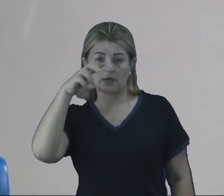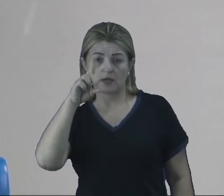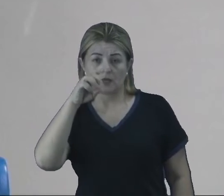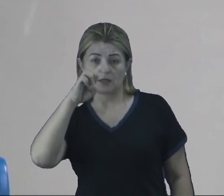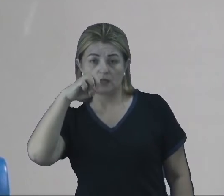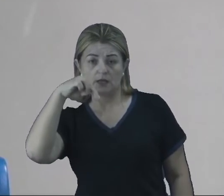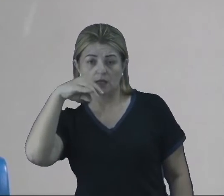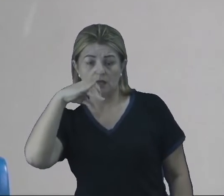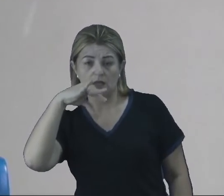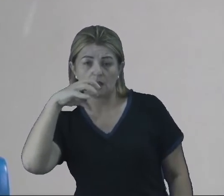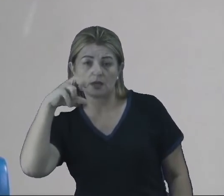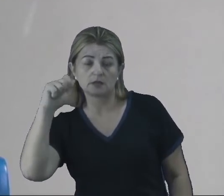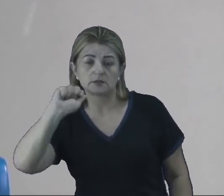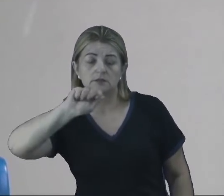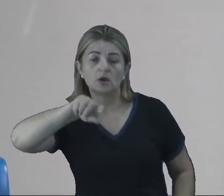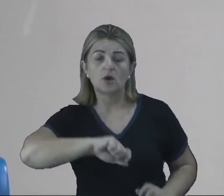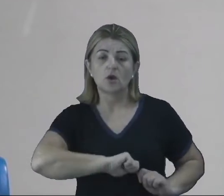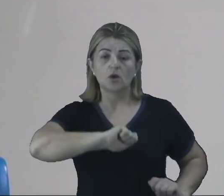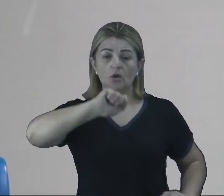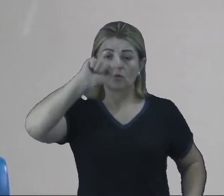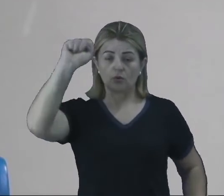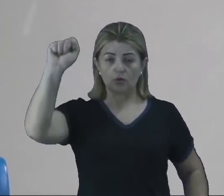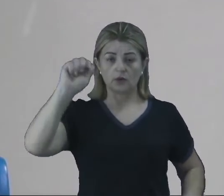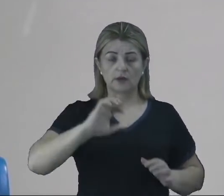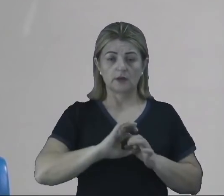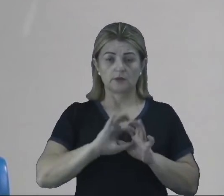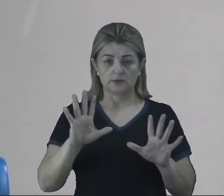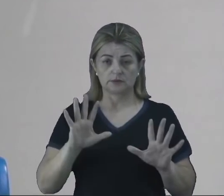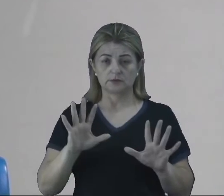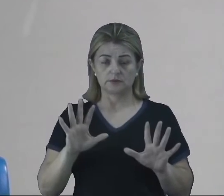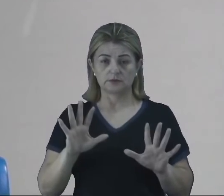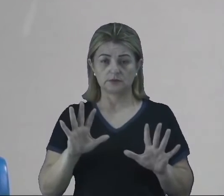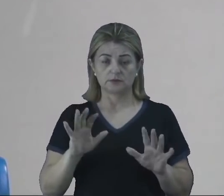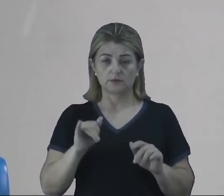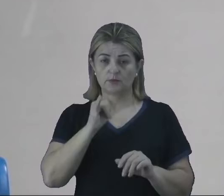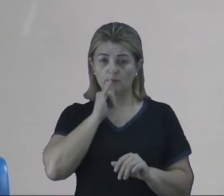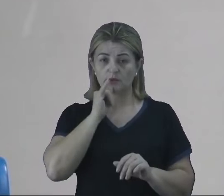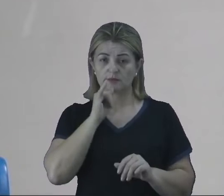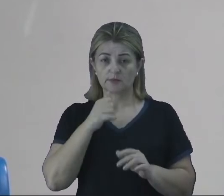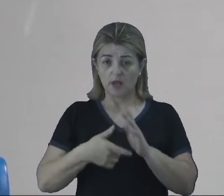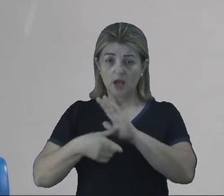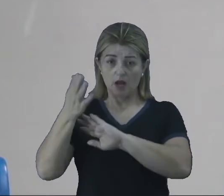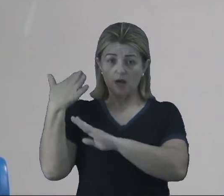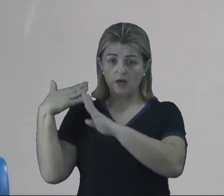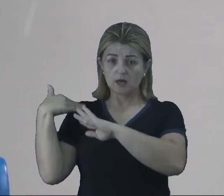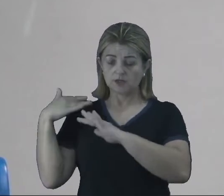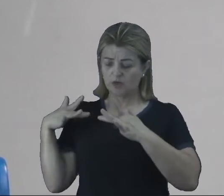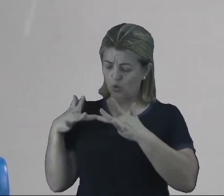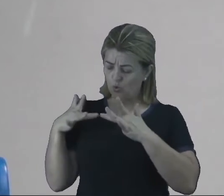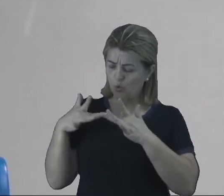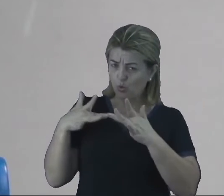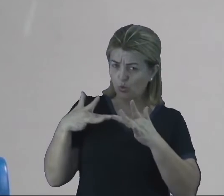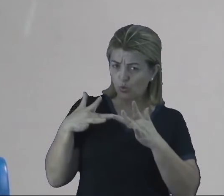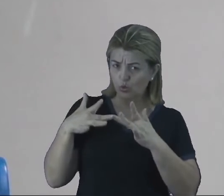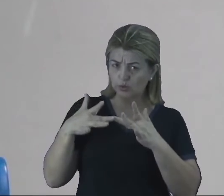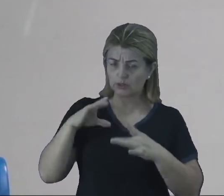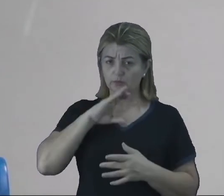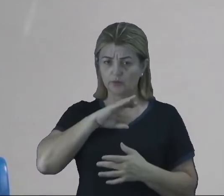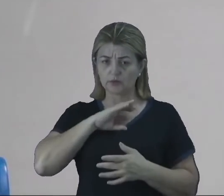erotismo. Dentro do romantismo, nós vamos encontrar, entre as características também, essa parte